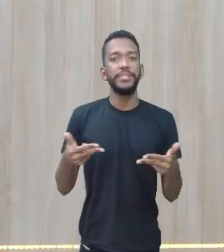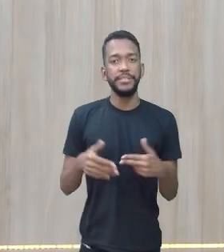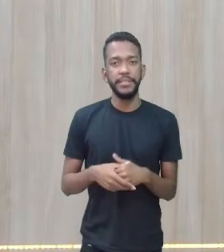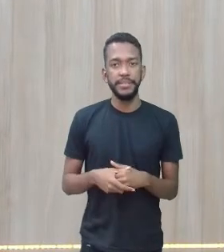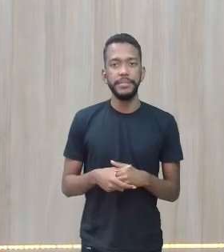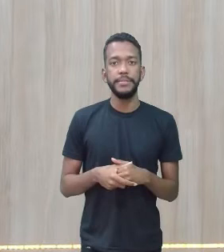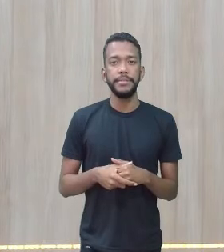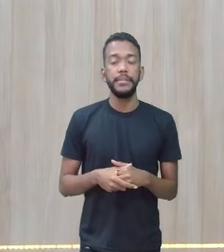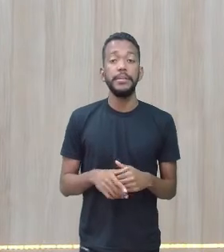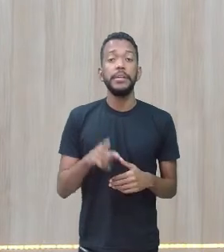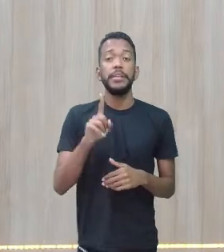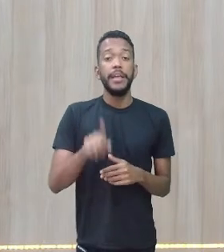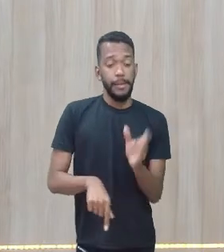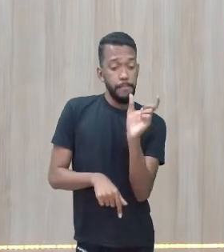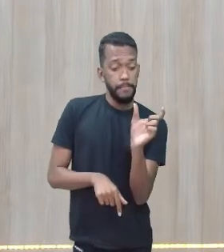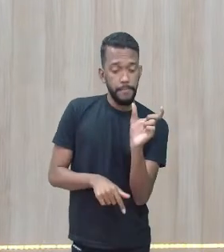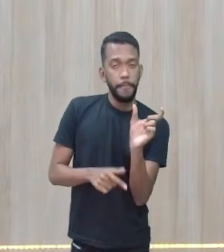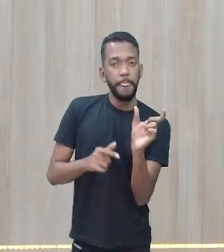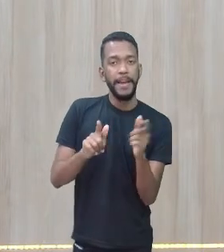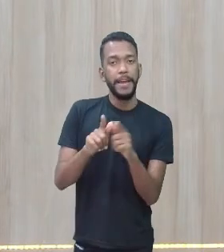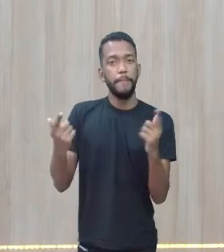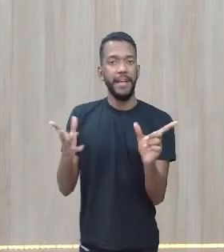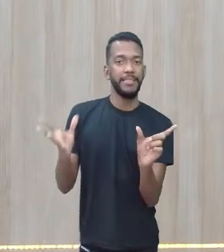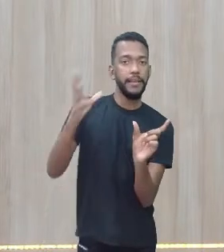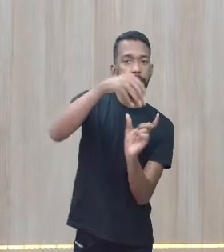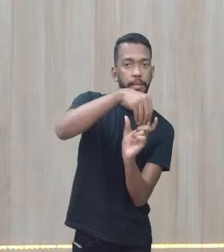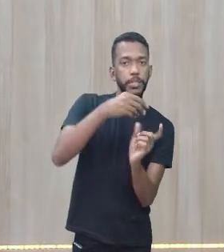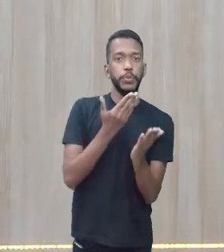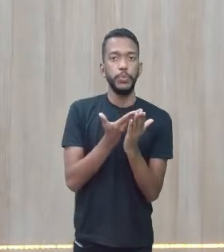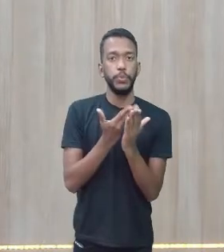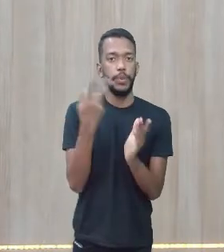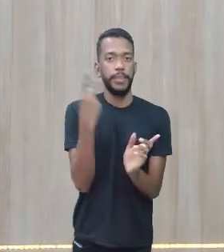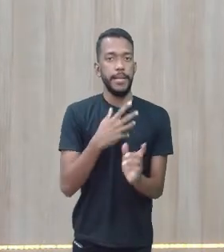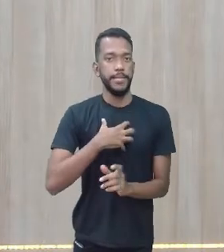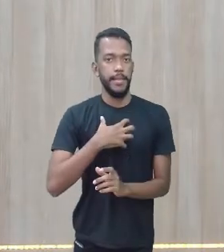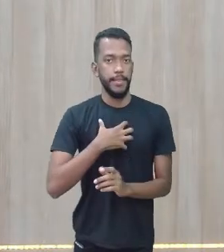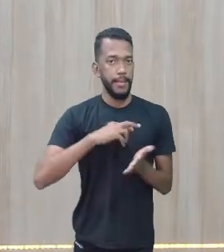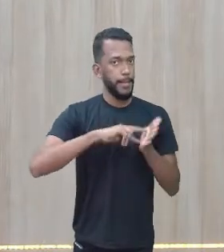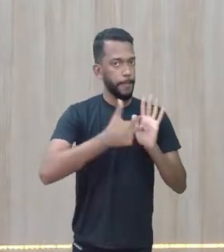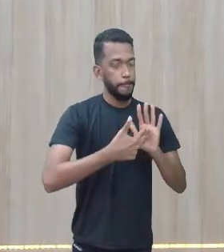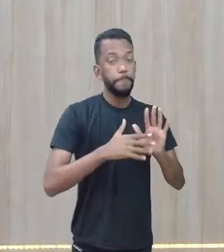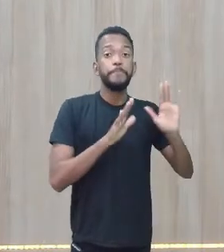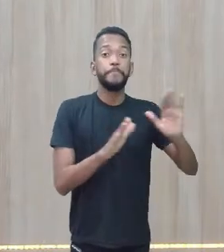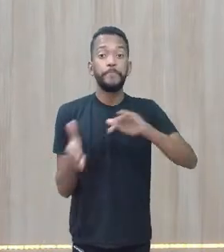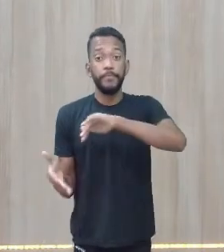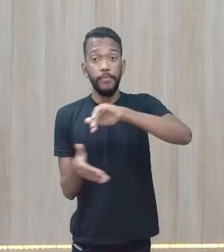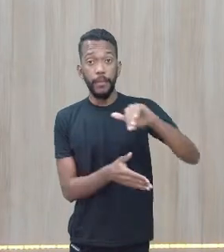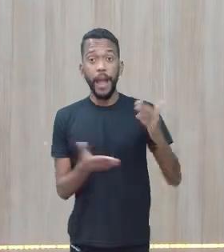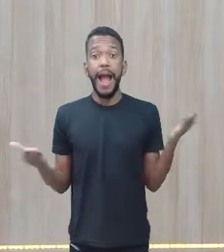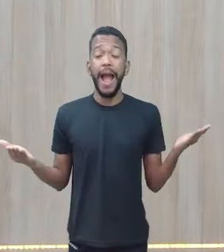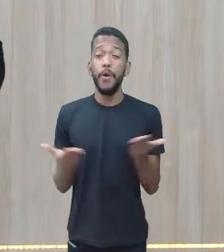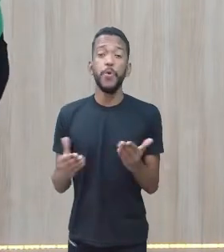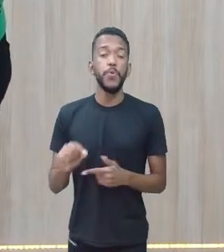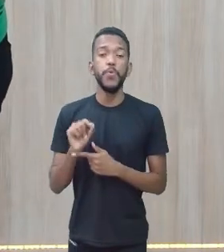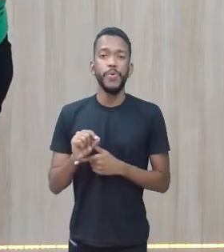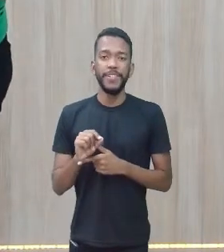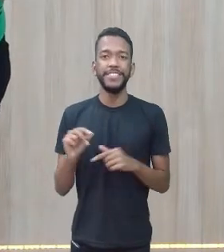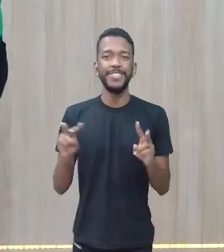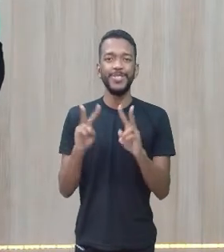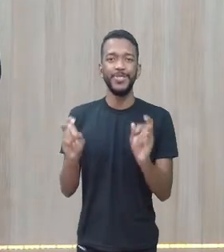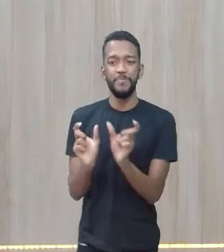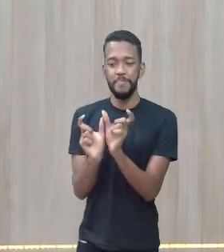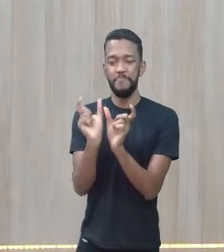o sentido das palavras. Já a morfologia, não é?